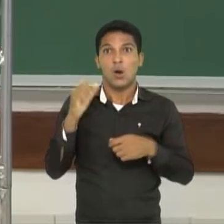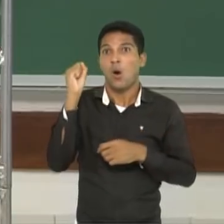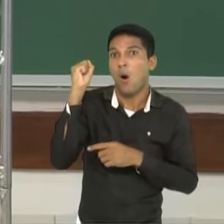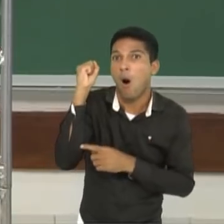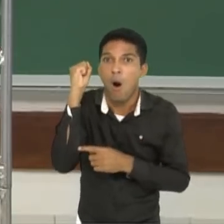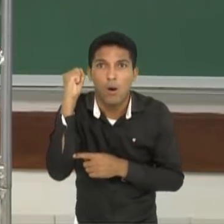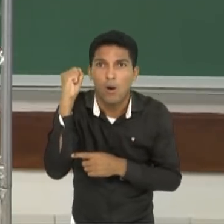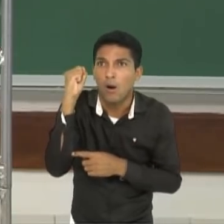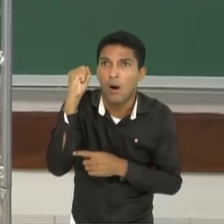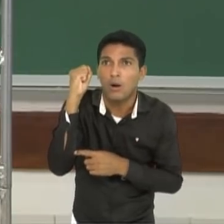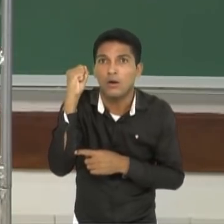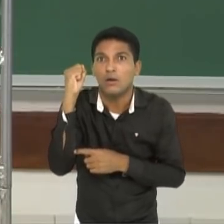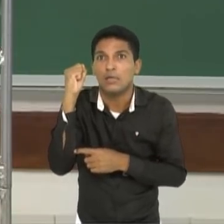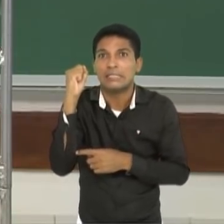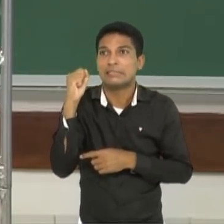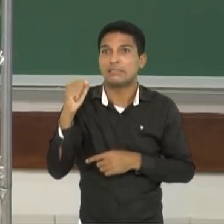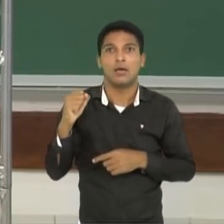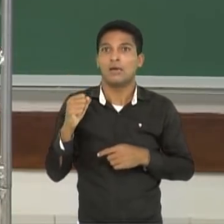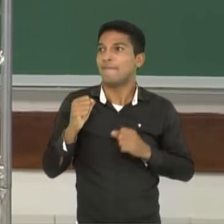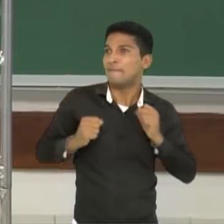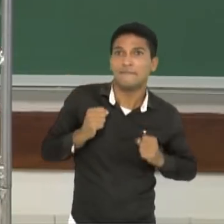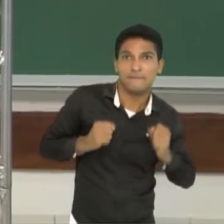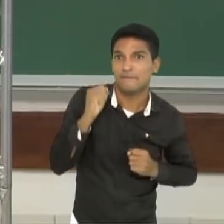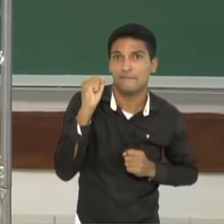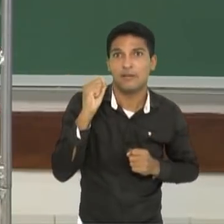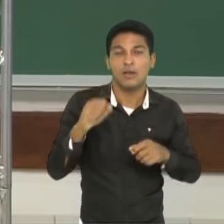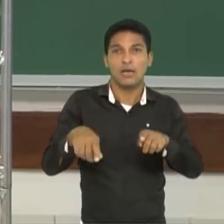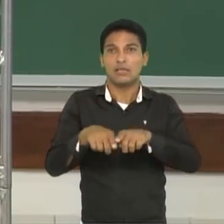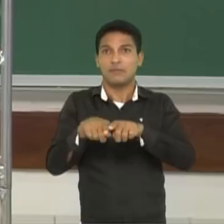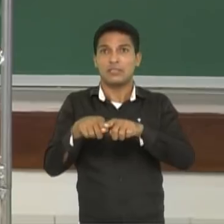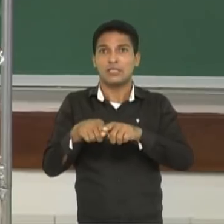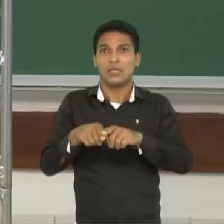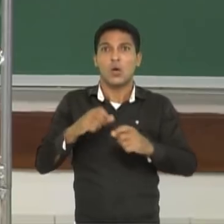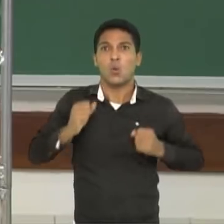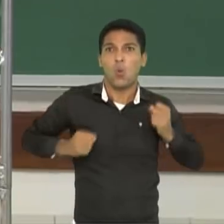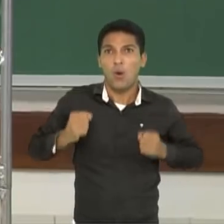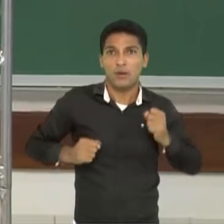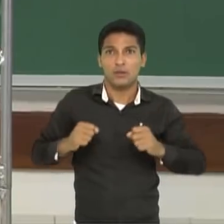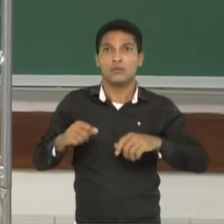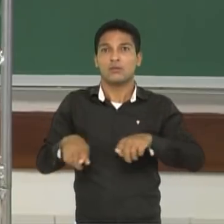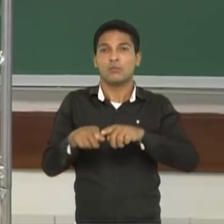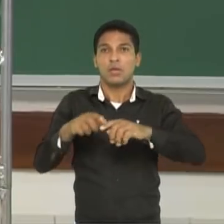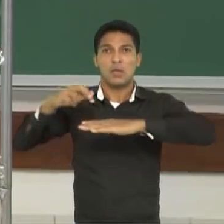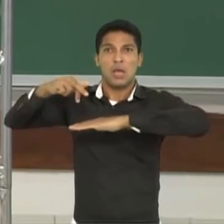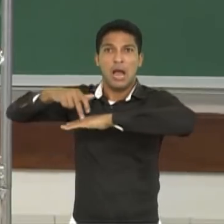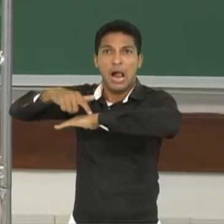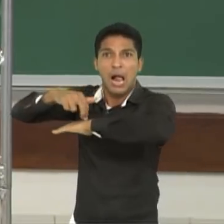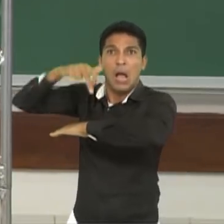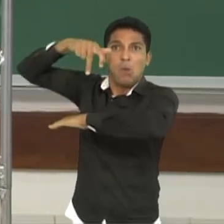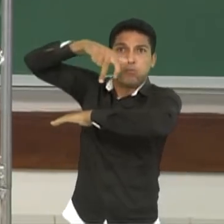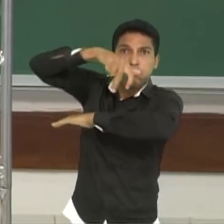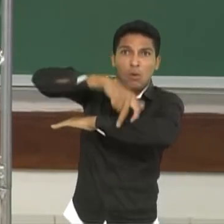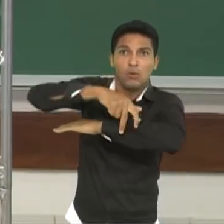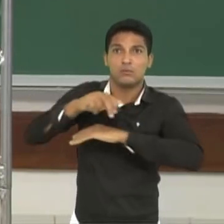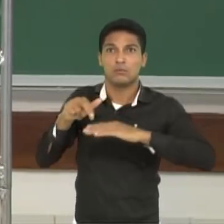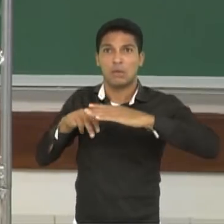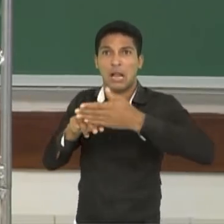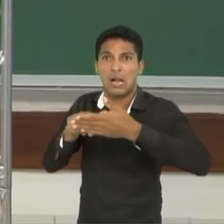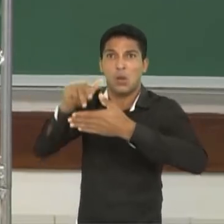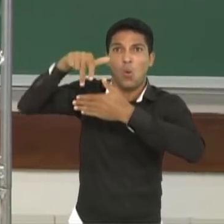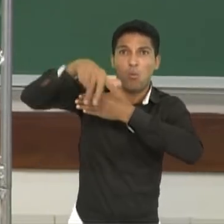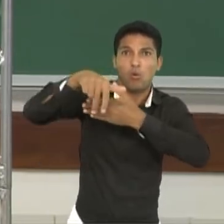caçar, correr, saltar, nadar, né? Então todas essas são atividades consideradas atividades de sobrevivência.